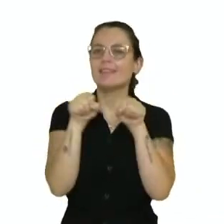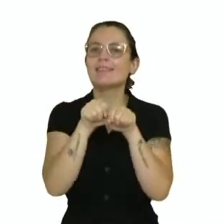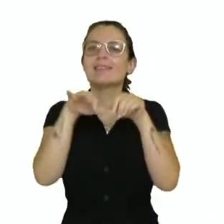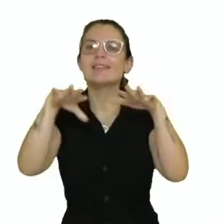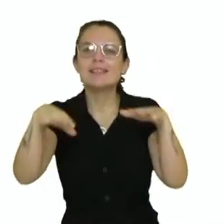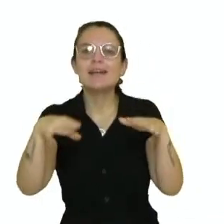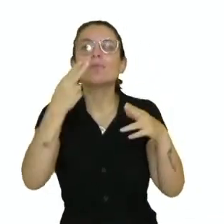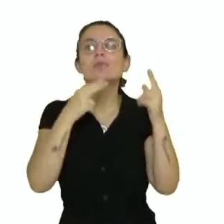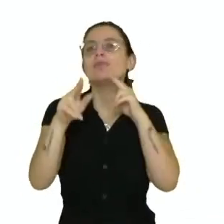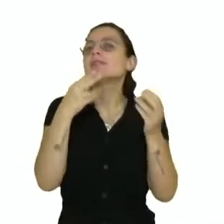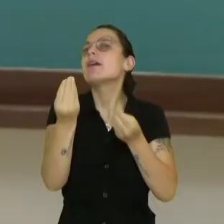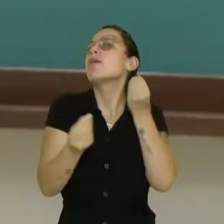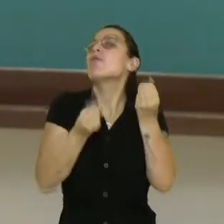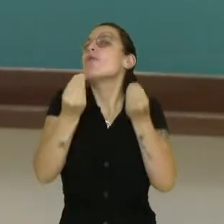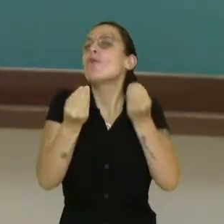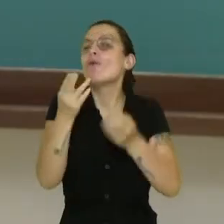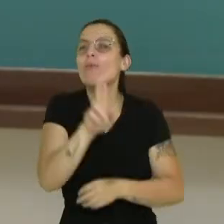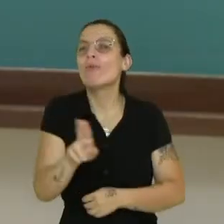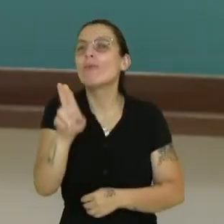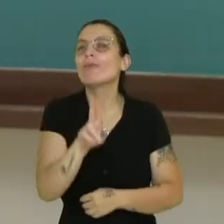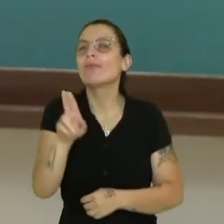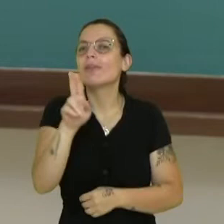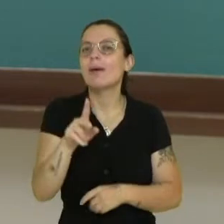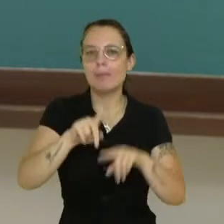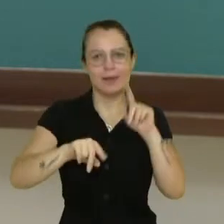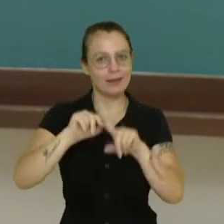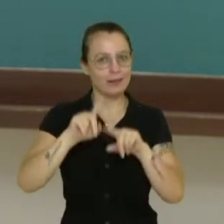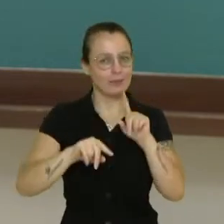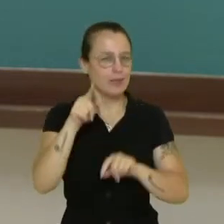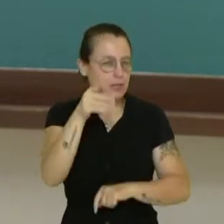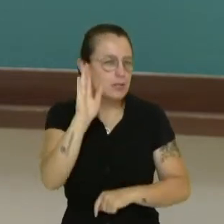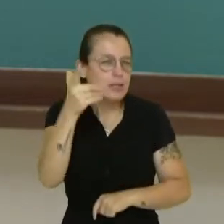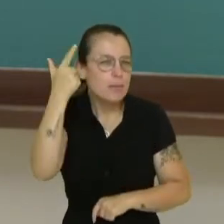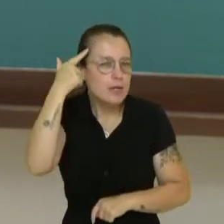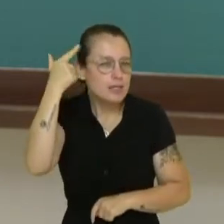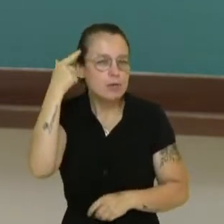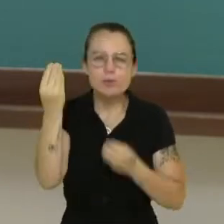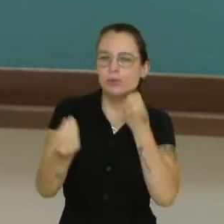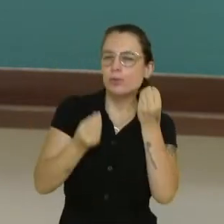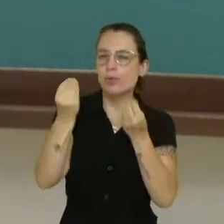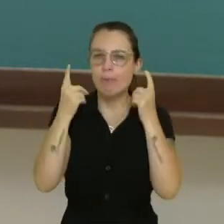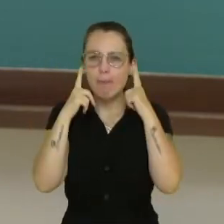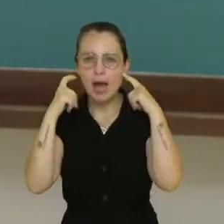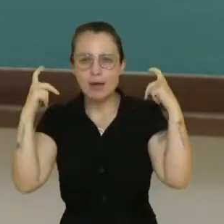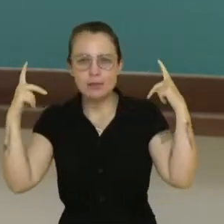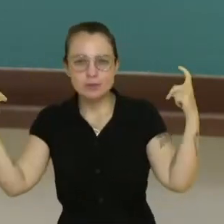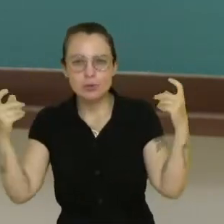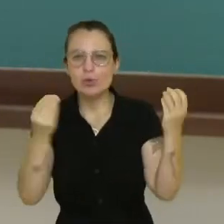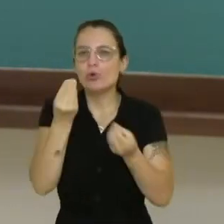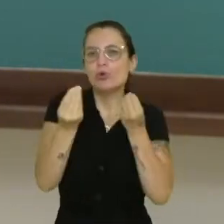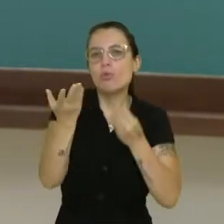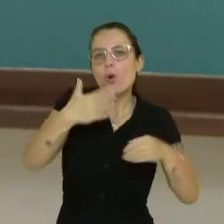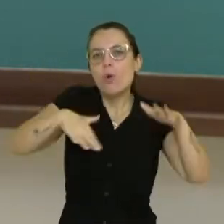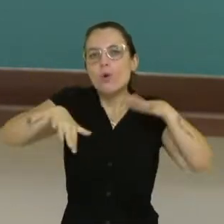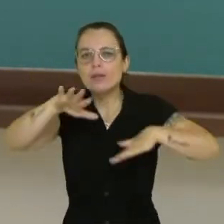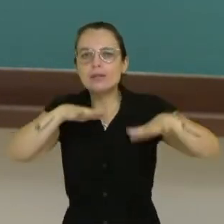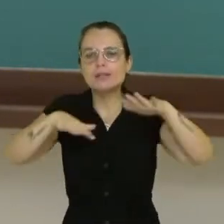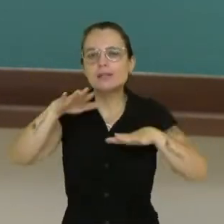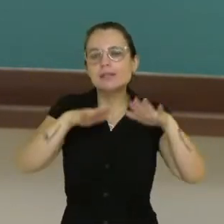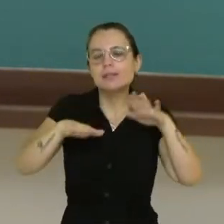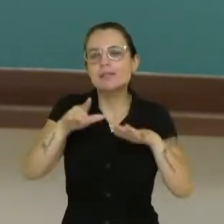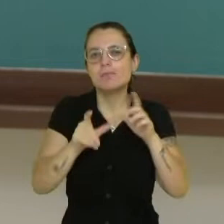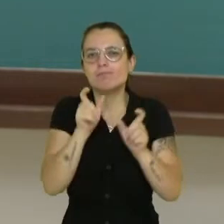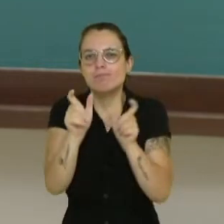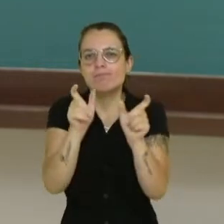o quê? Você já parou em algum momento para pensar como surge o som? Como são organizados os elementos